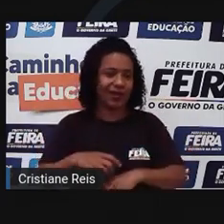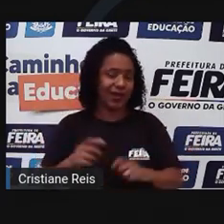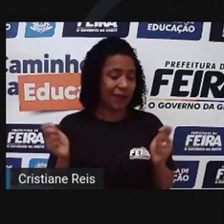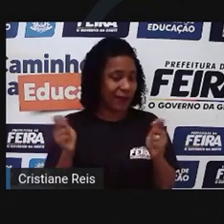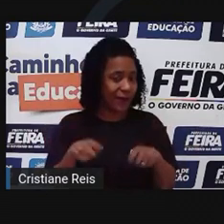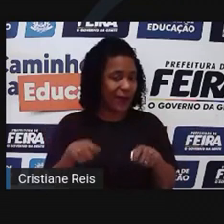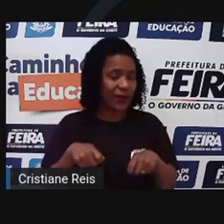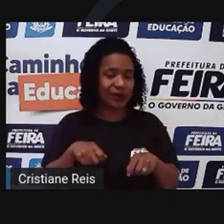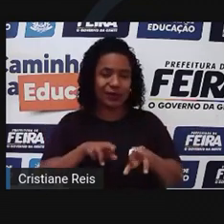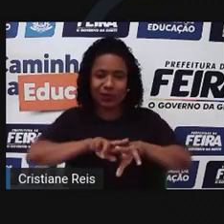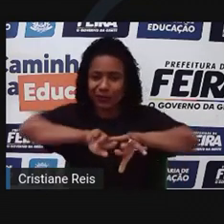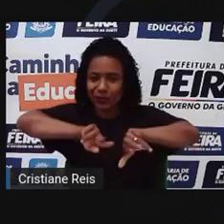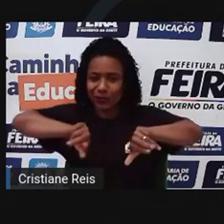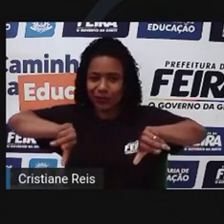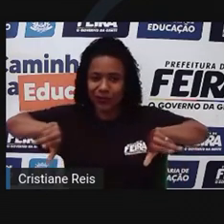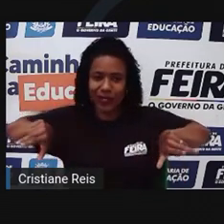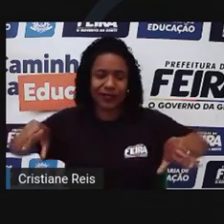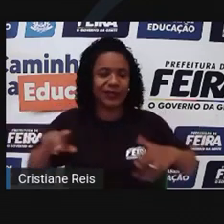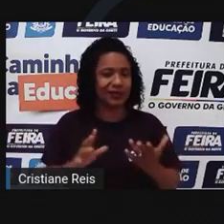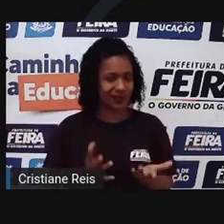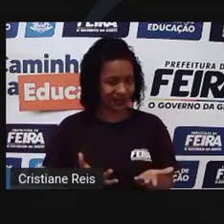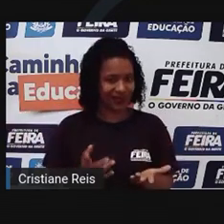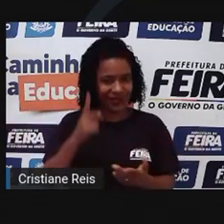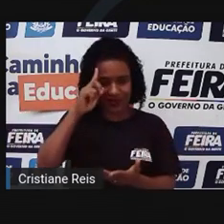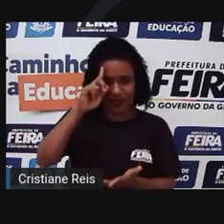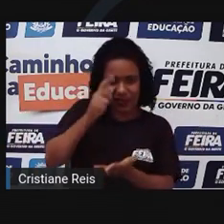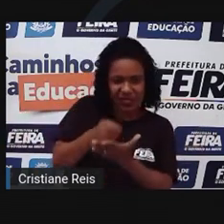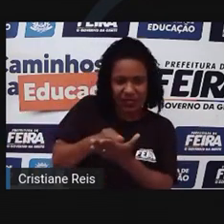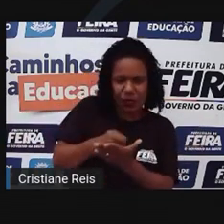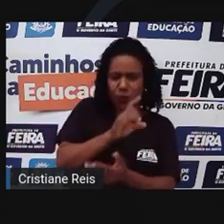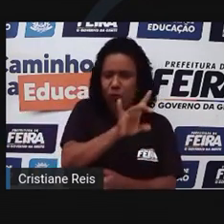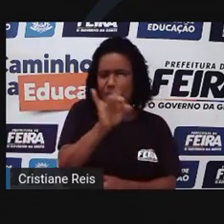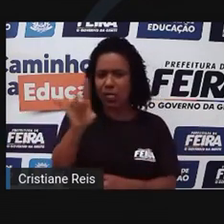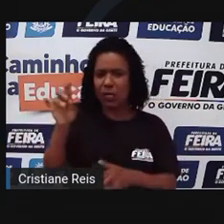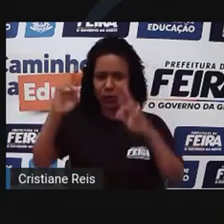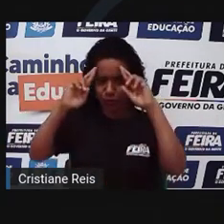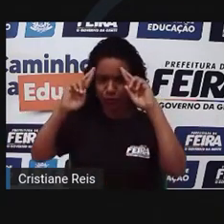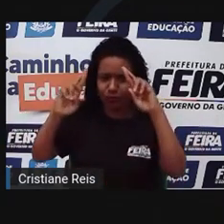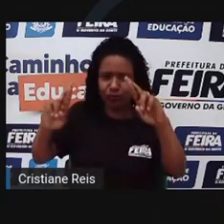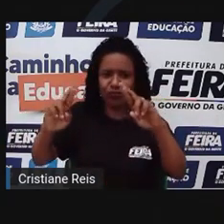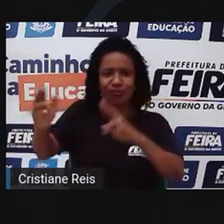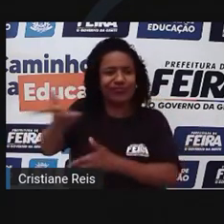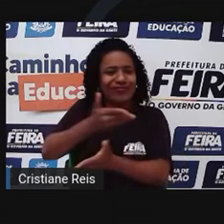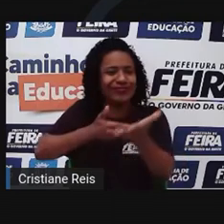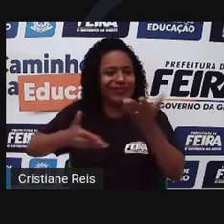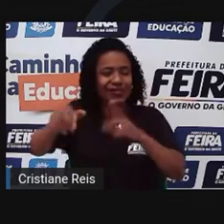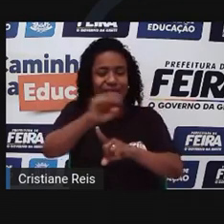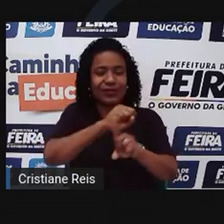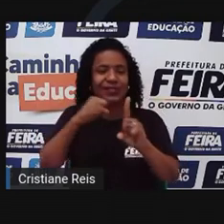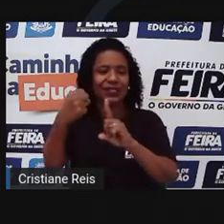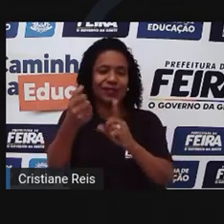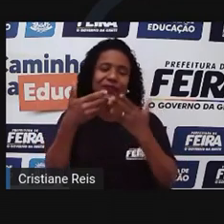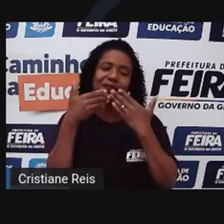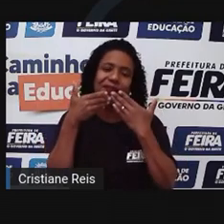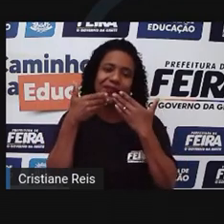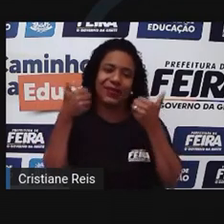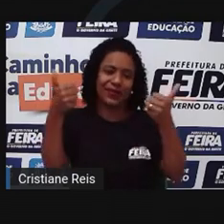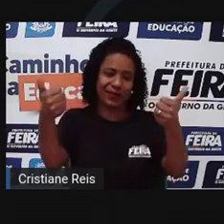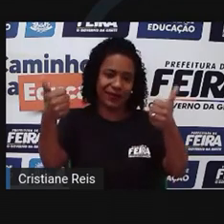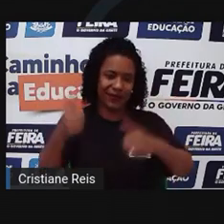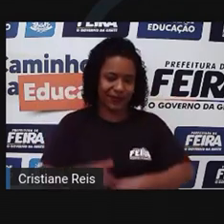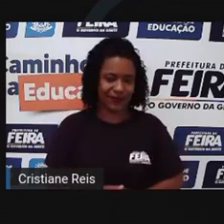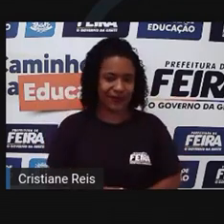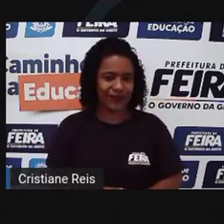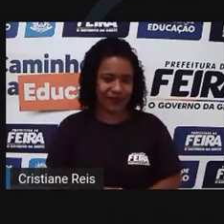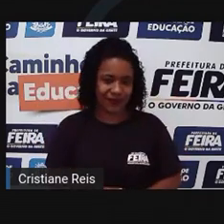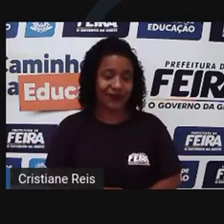diversidade, de entender as escolhas do outro, né? Melhor é a sociedade. E acho que o Brasil vive